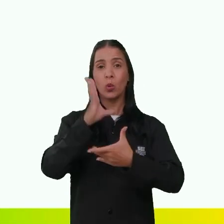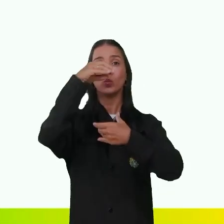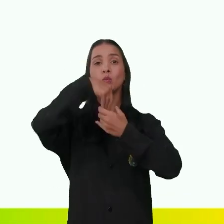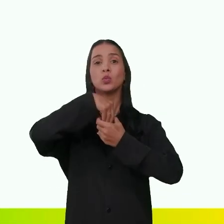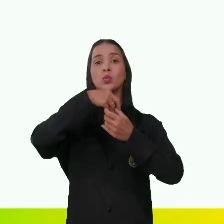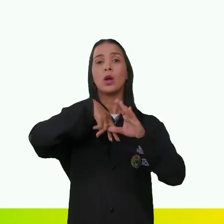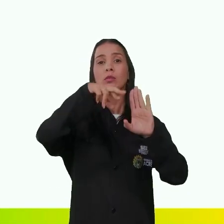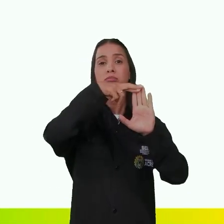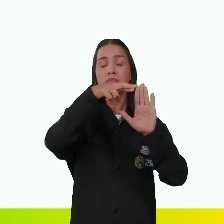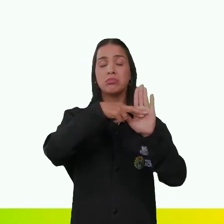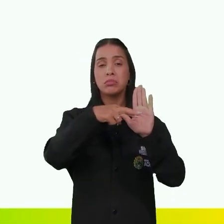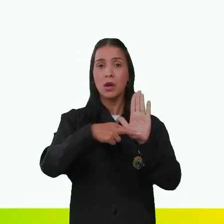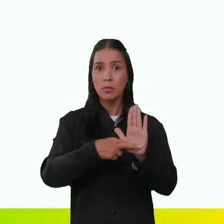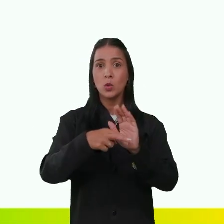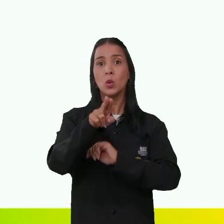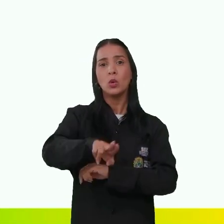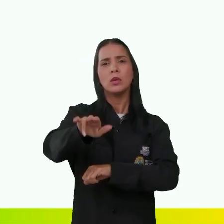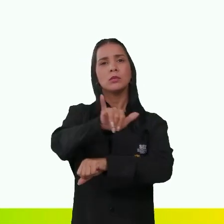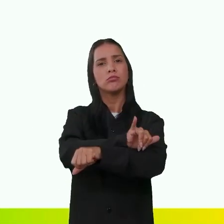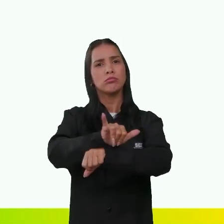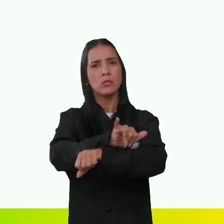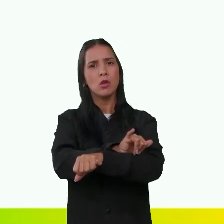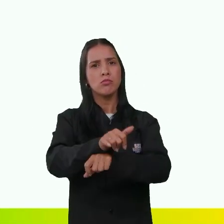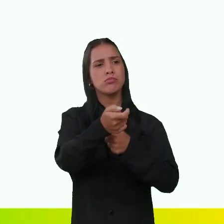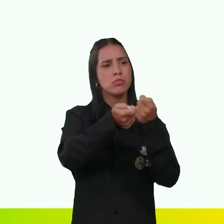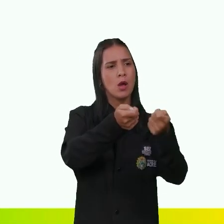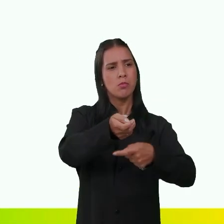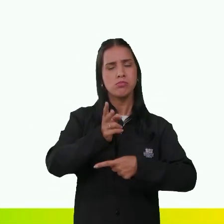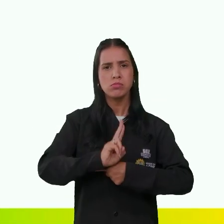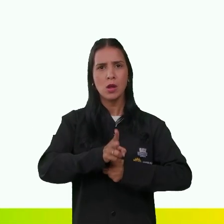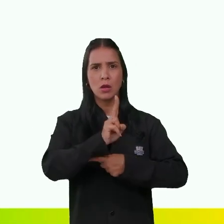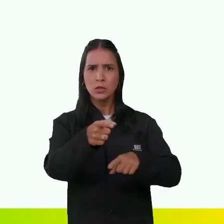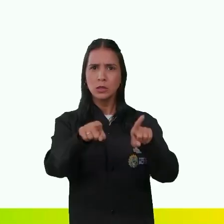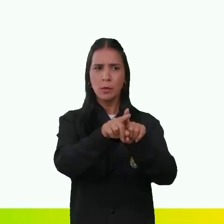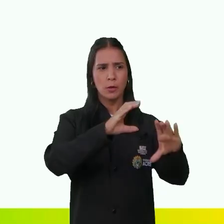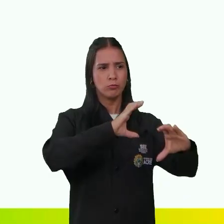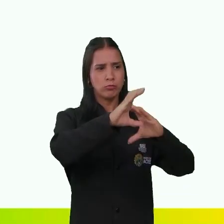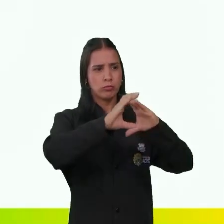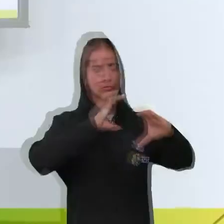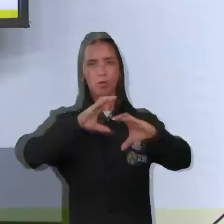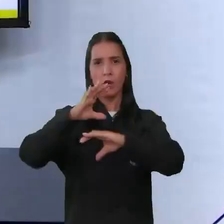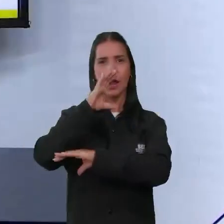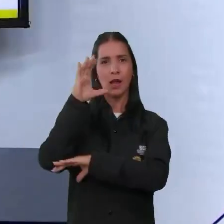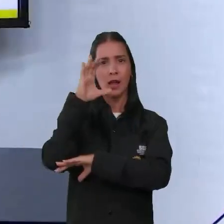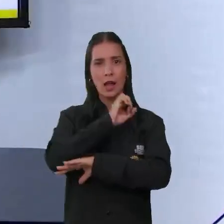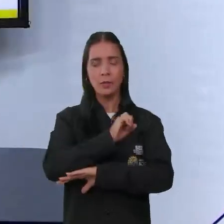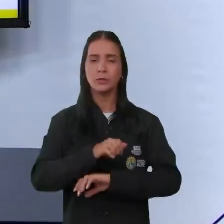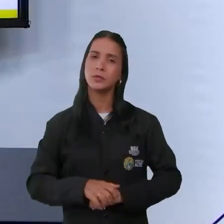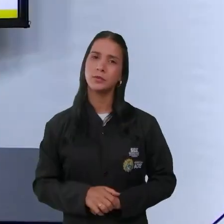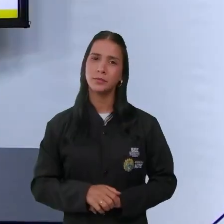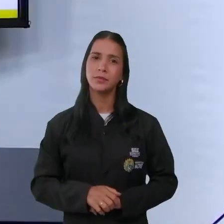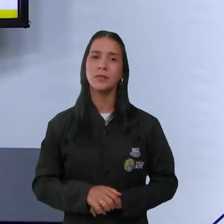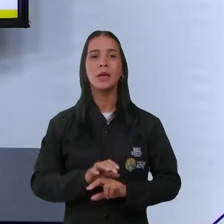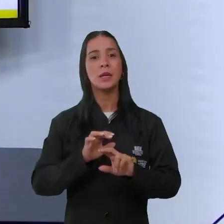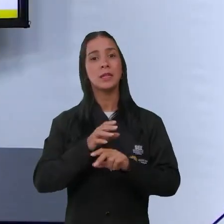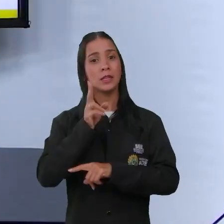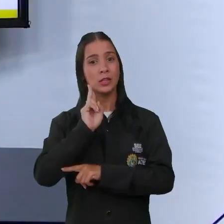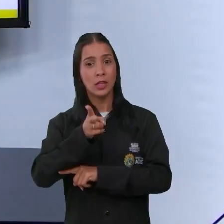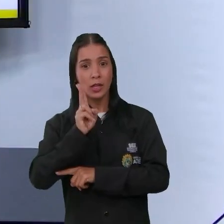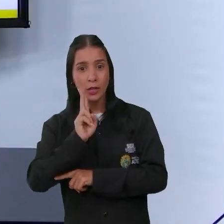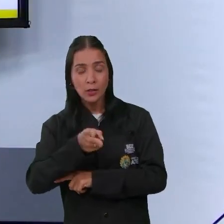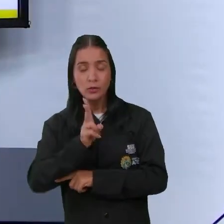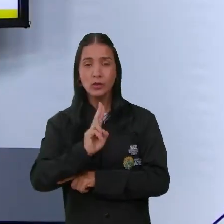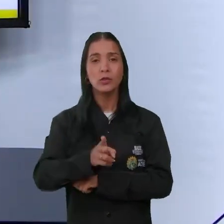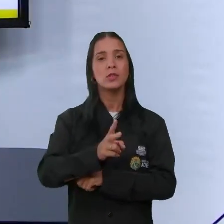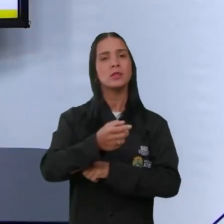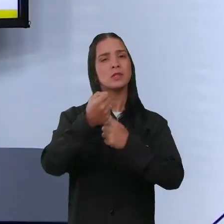mecanismos de controle contínuo e comunicação instantânea. Então, prevalece aquilo que eu já insisti muito, aquela questão de